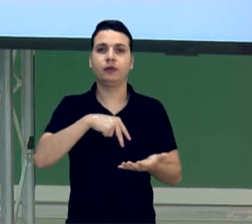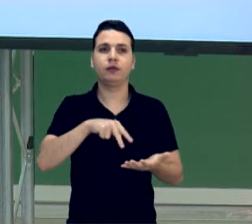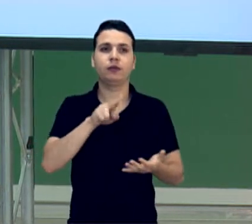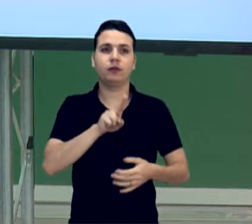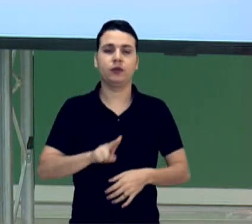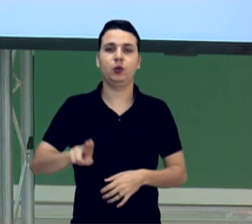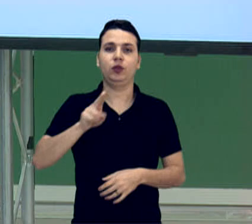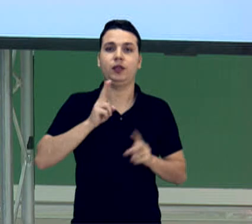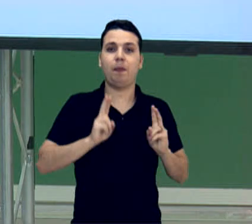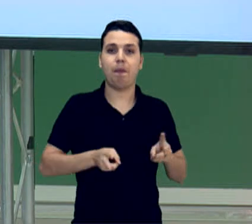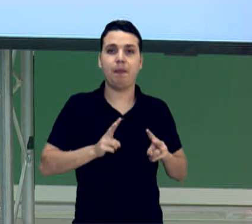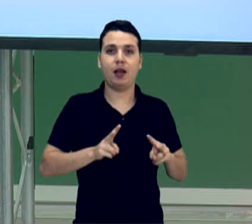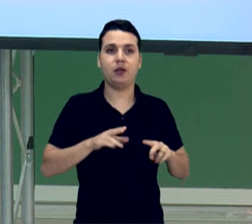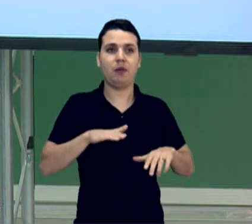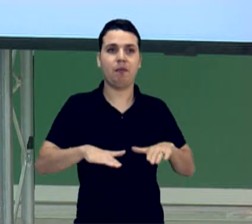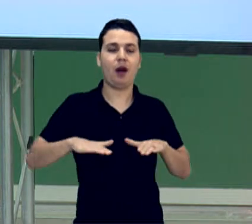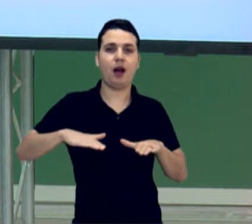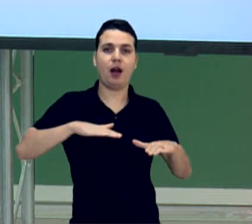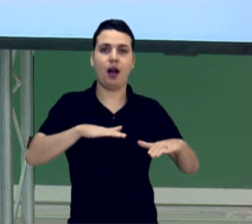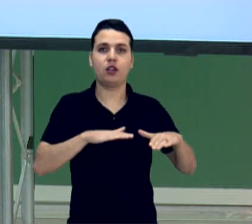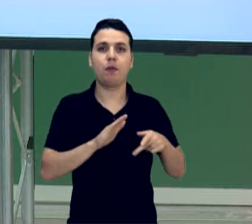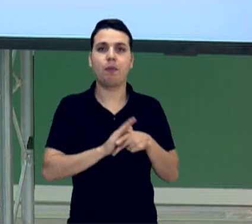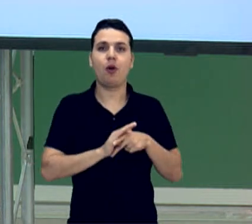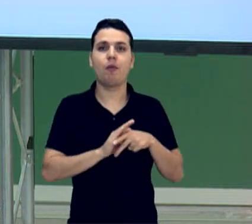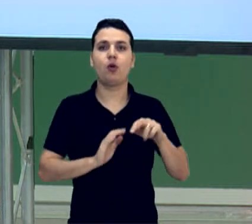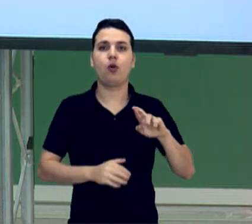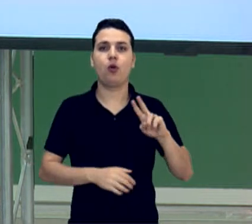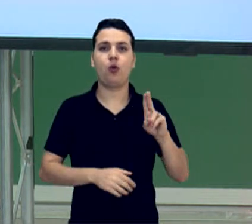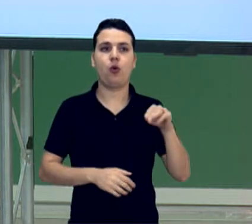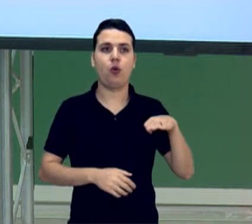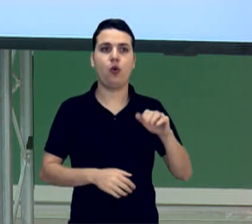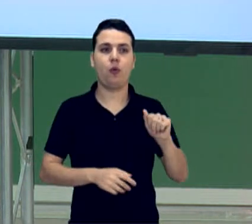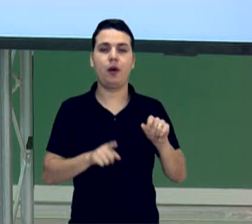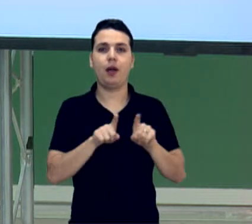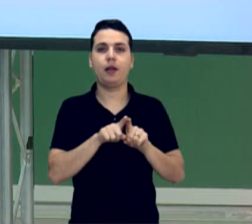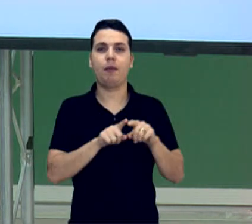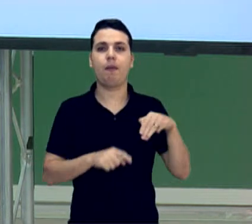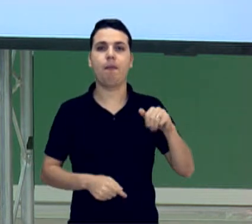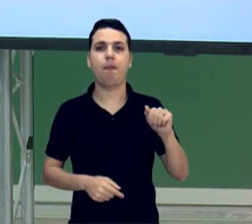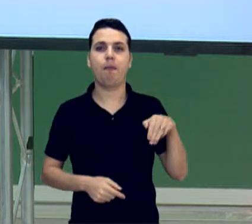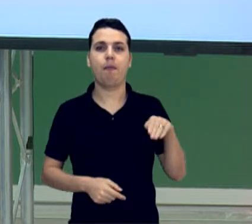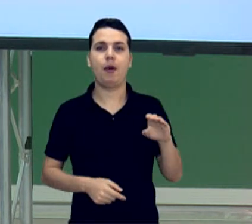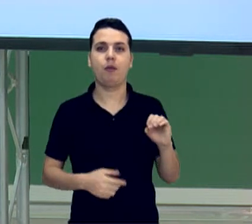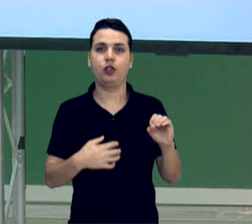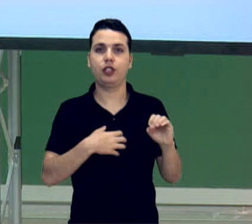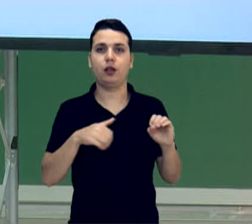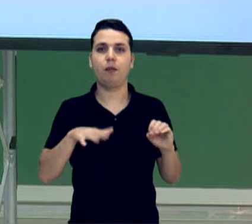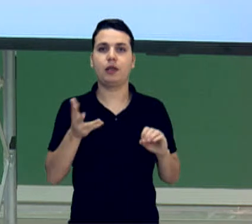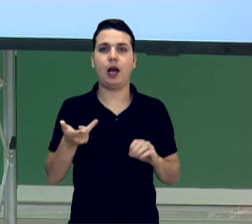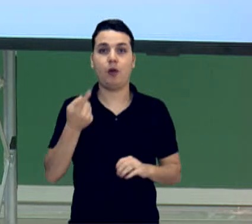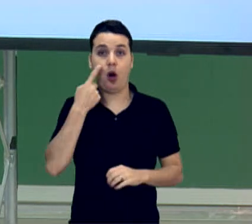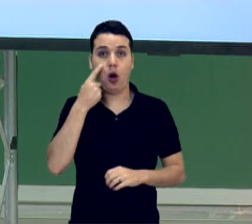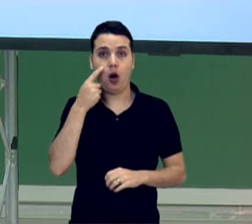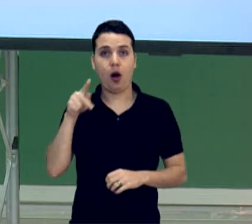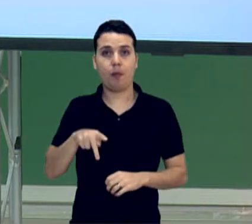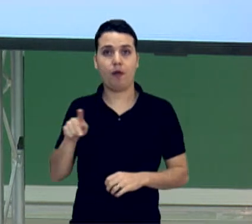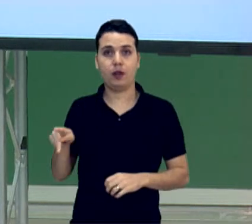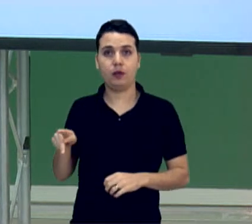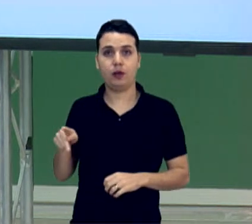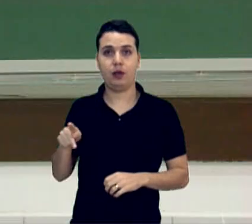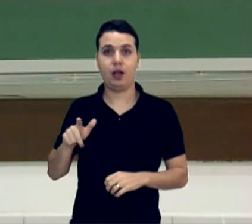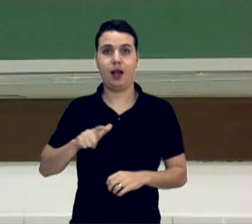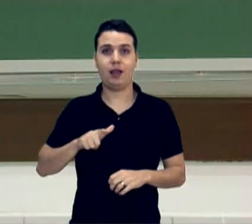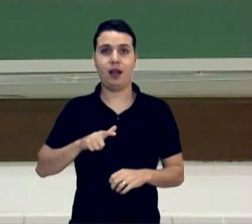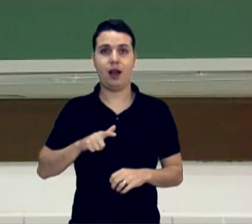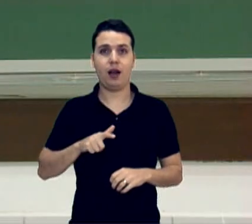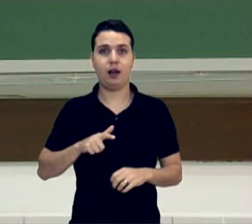mesmos passos da rumba e do mambo, com cadência mais rápida. Então, é uma dança que mexe muito o quadril.